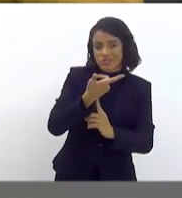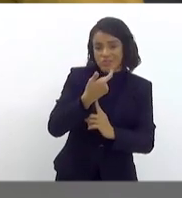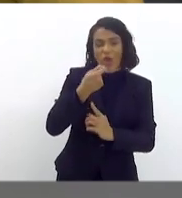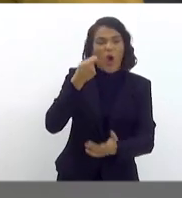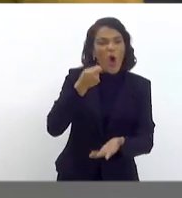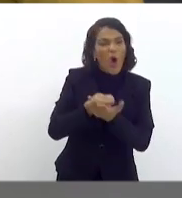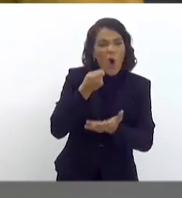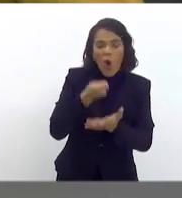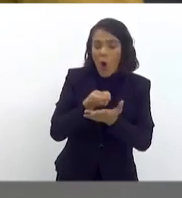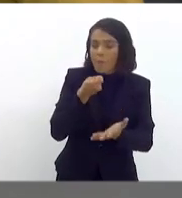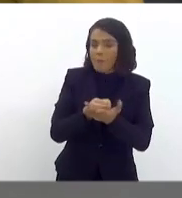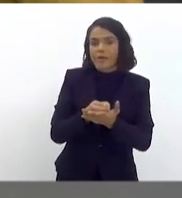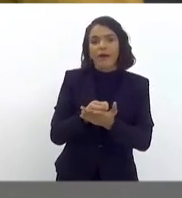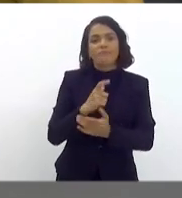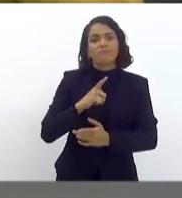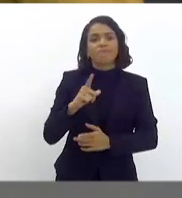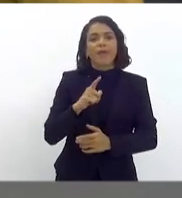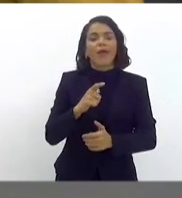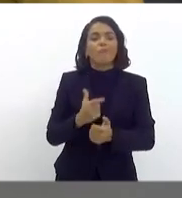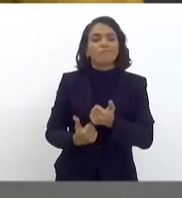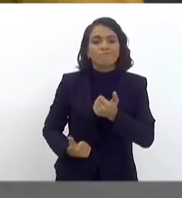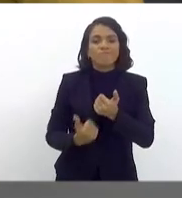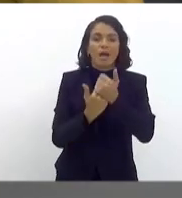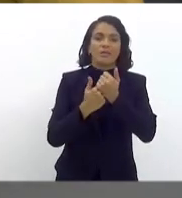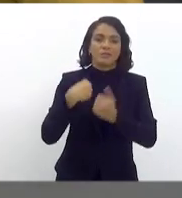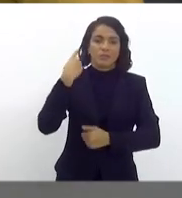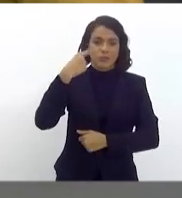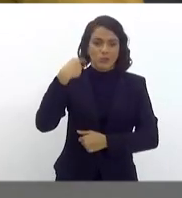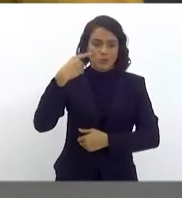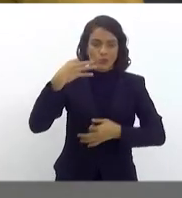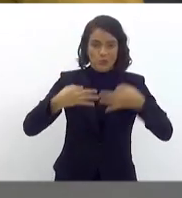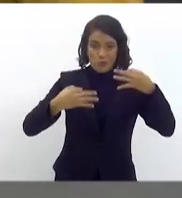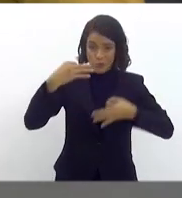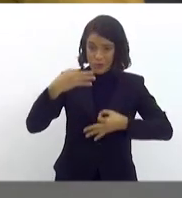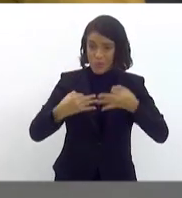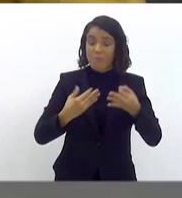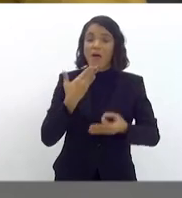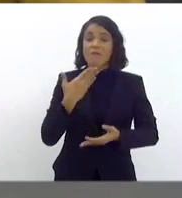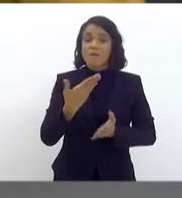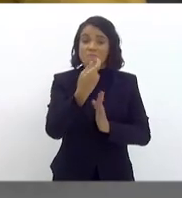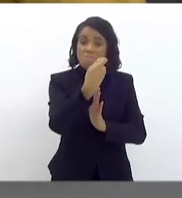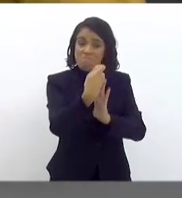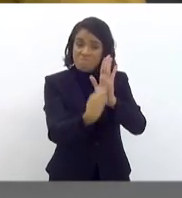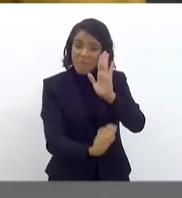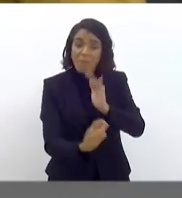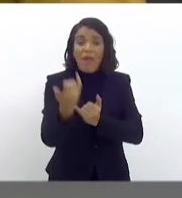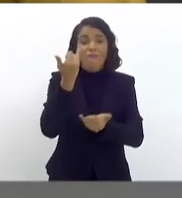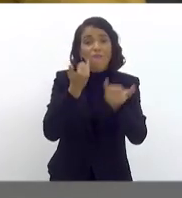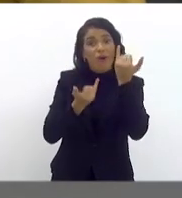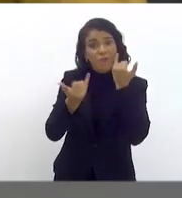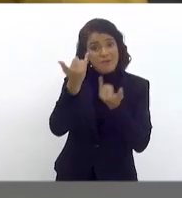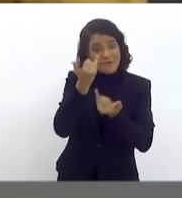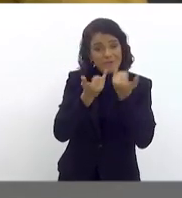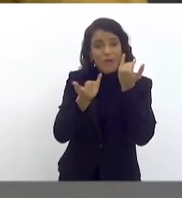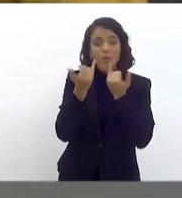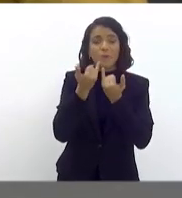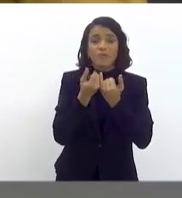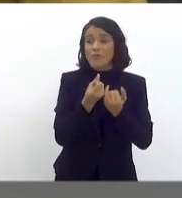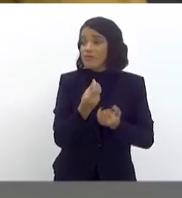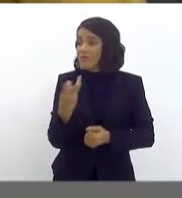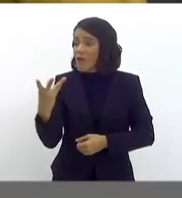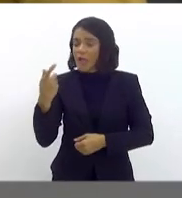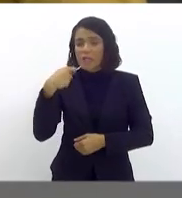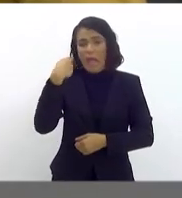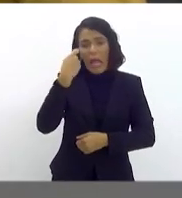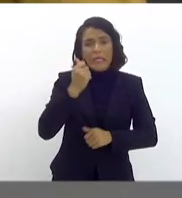uma assessoria jurídica para fazer uma notificação extrajudicial, para obter uma informação. Muitos deles não